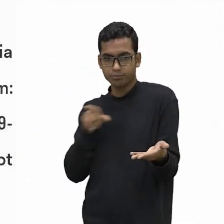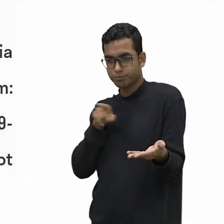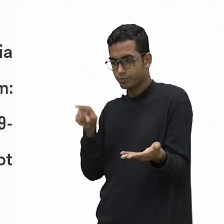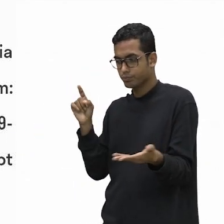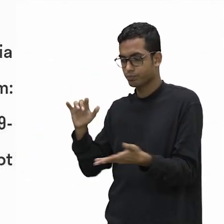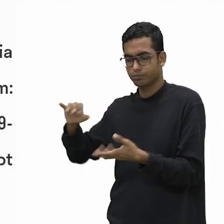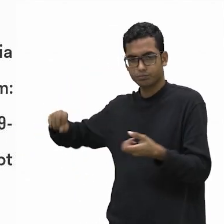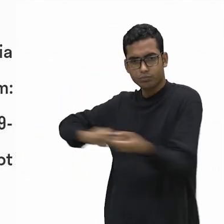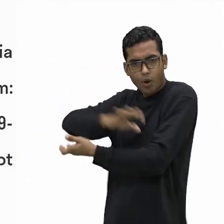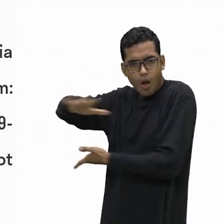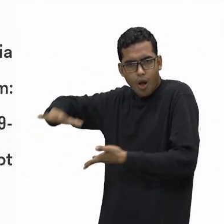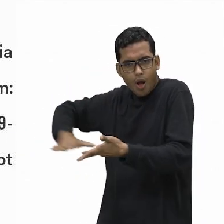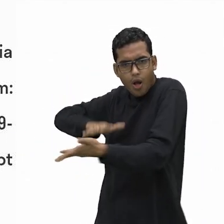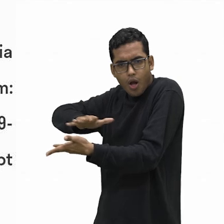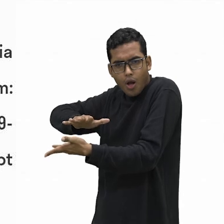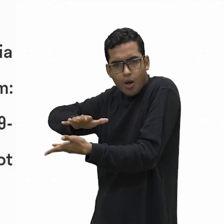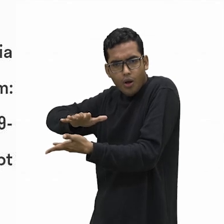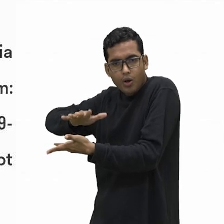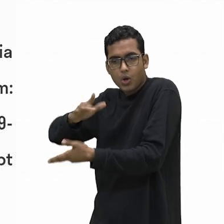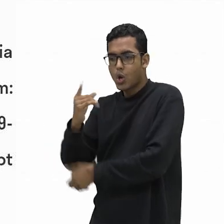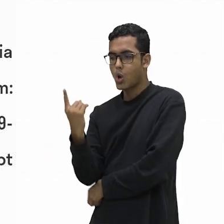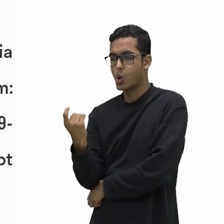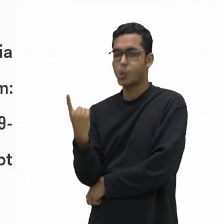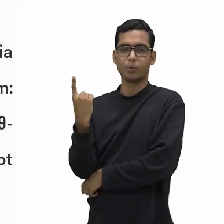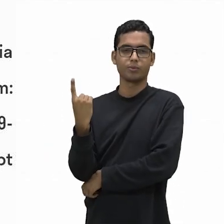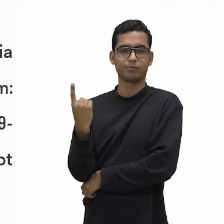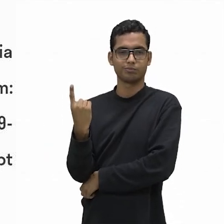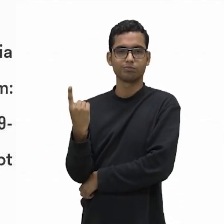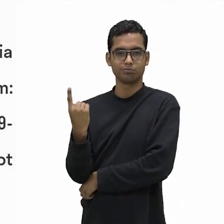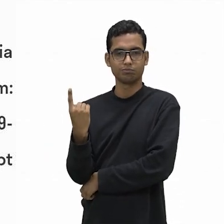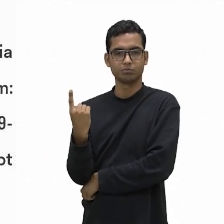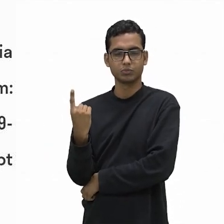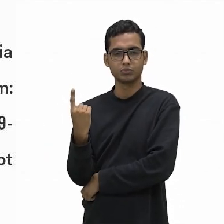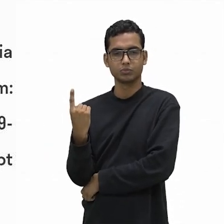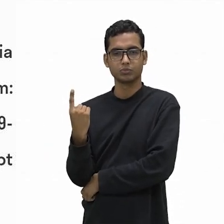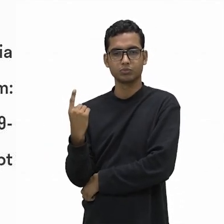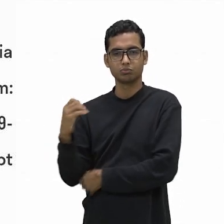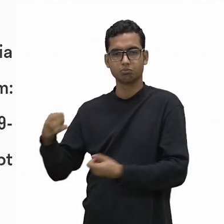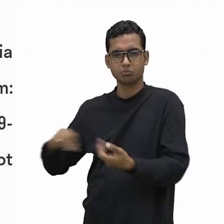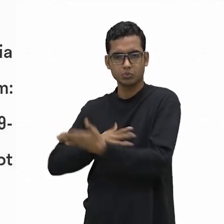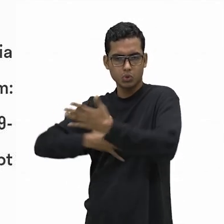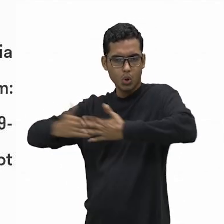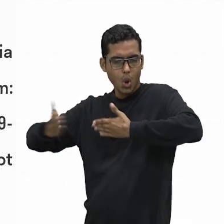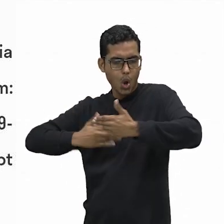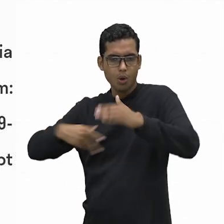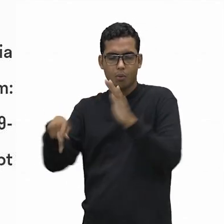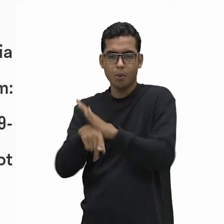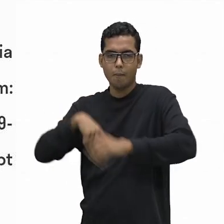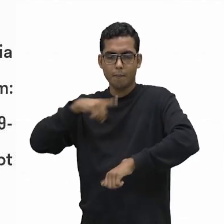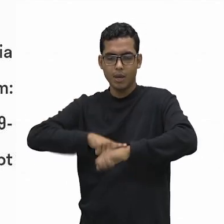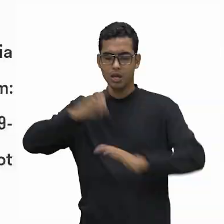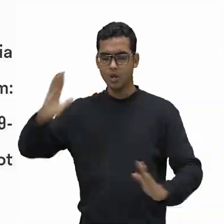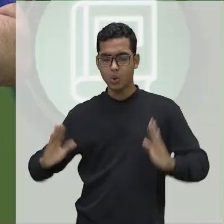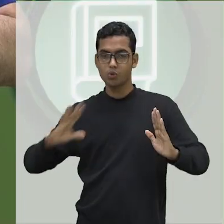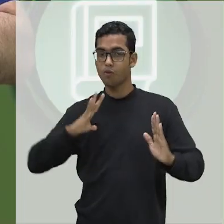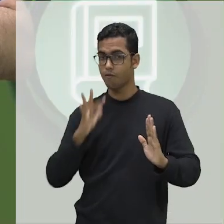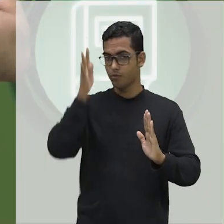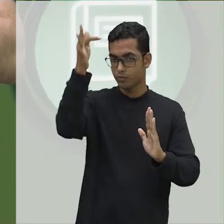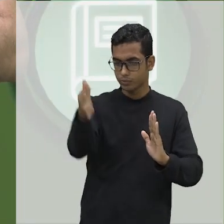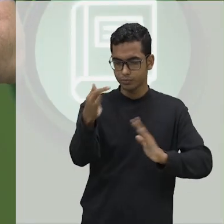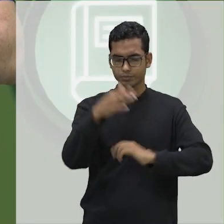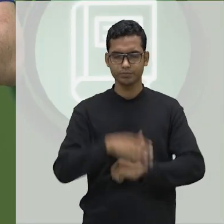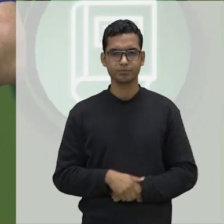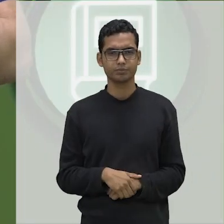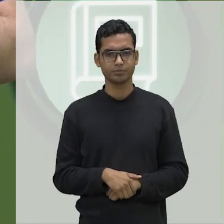maneira unívoca, ou seja, de maneira única, o estado do universo em qualquer instante do futuro. Então veja só,